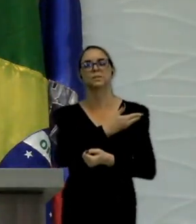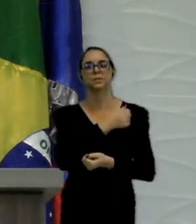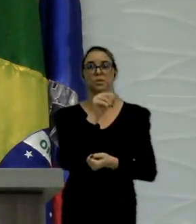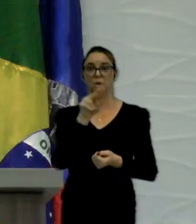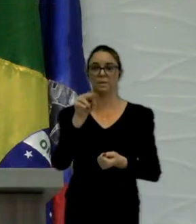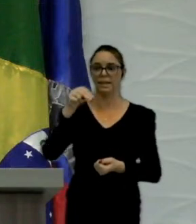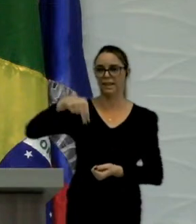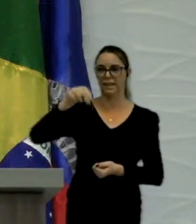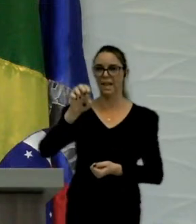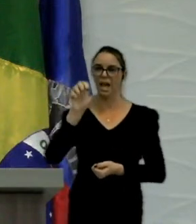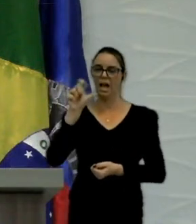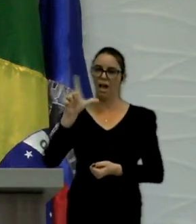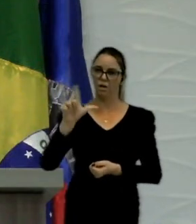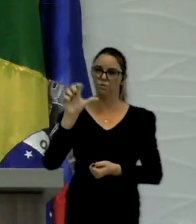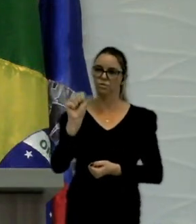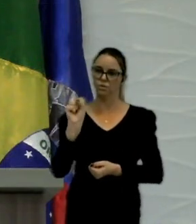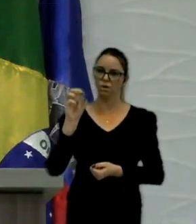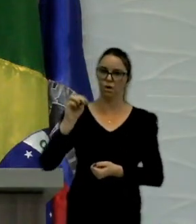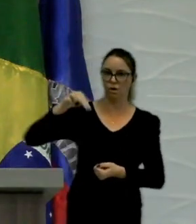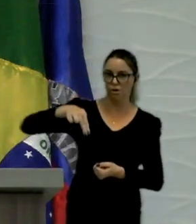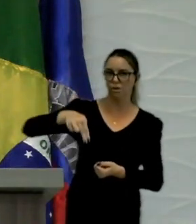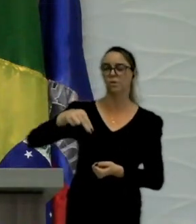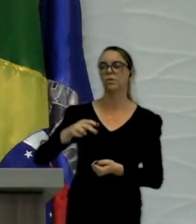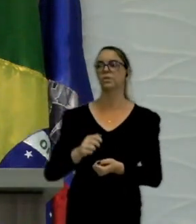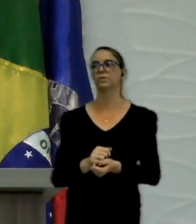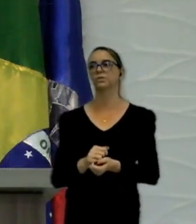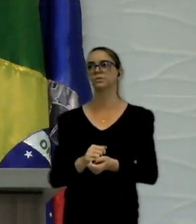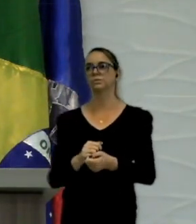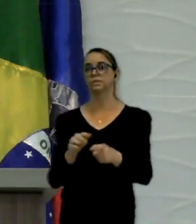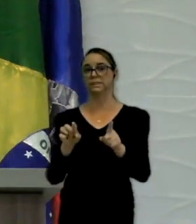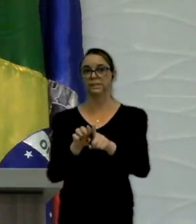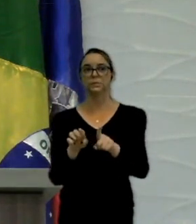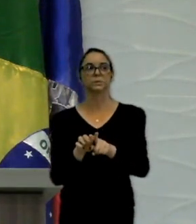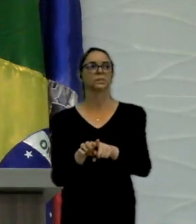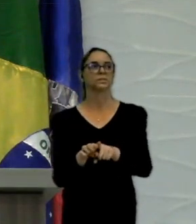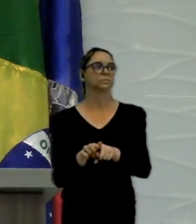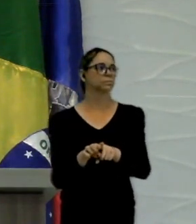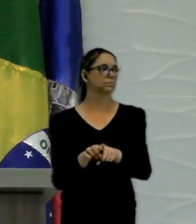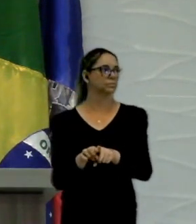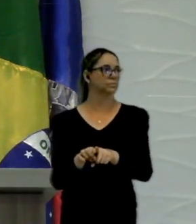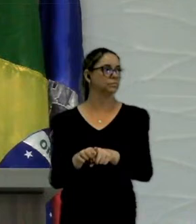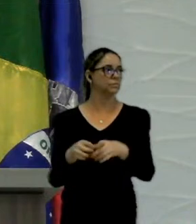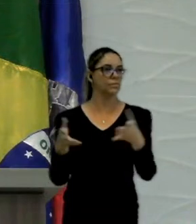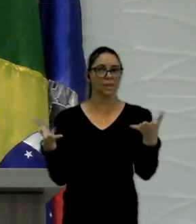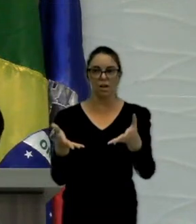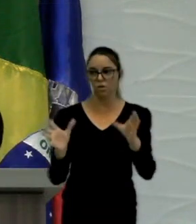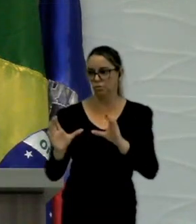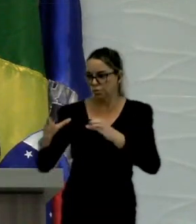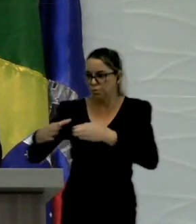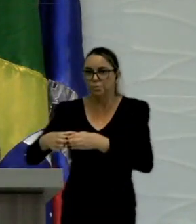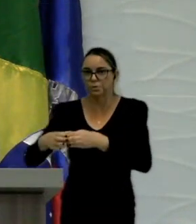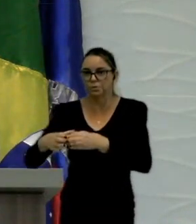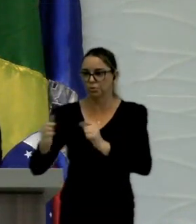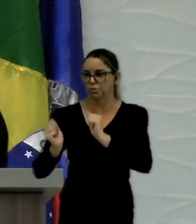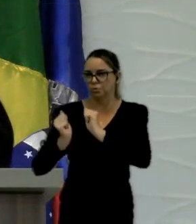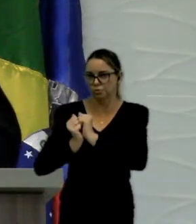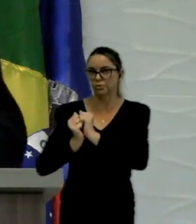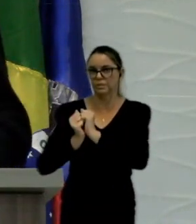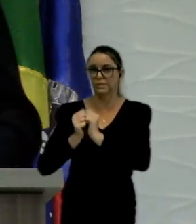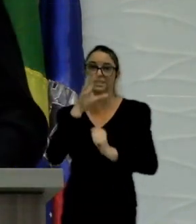Nelson Galvão, Nelsinho, que agora está no nosso grupo político. Se reunimos